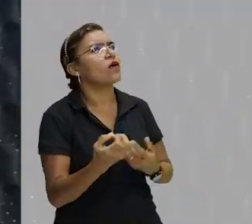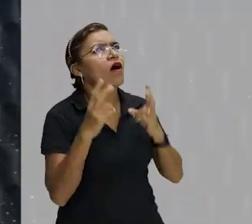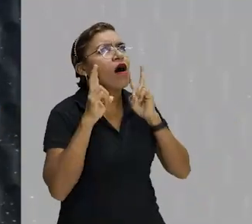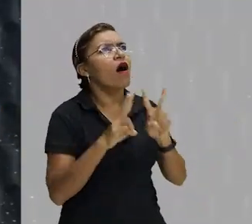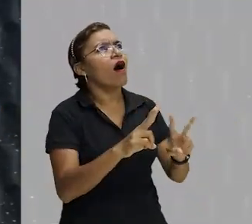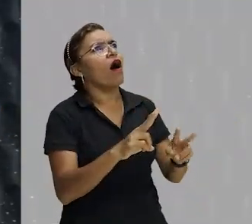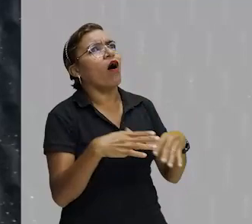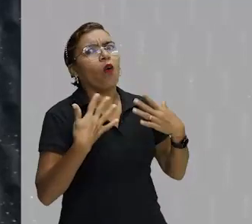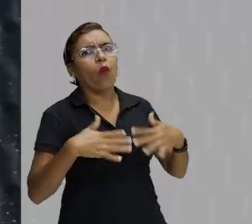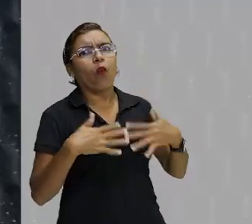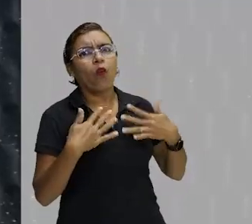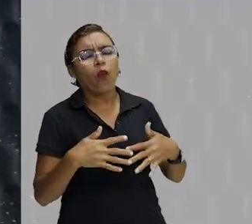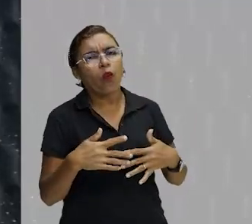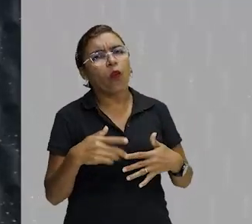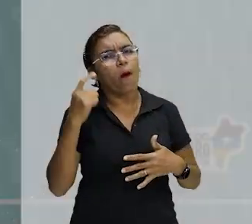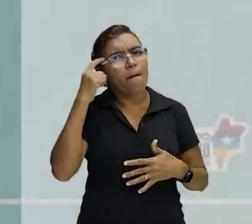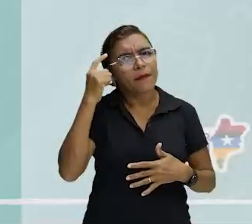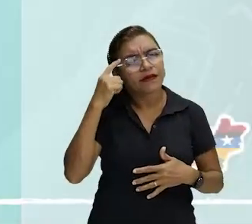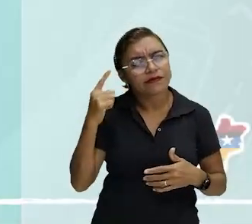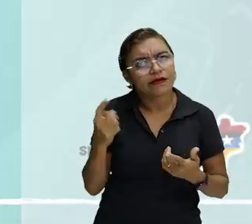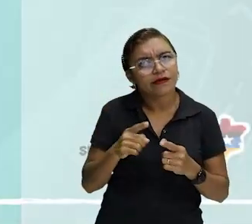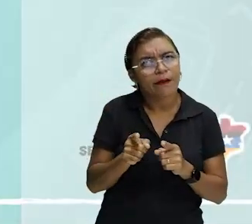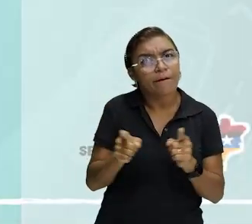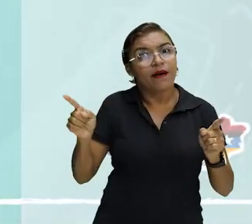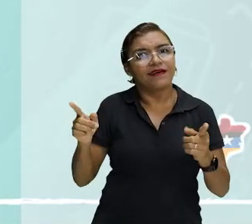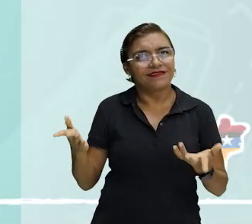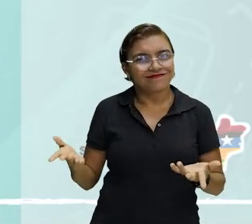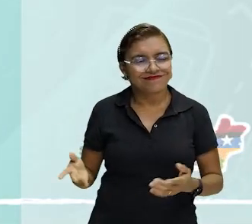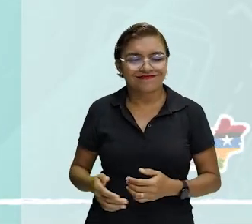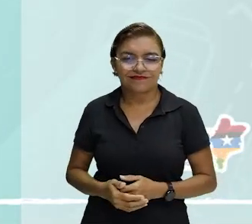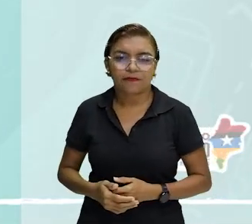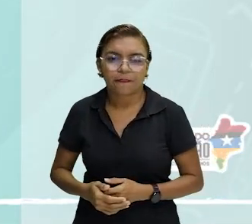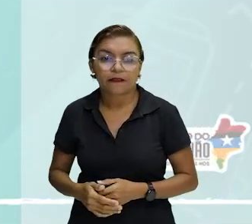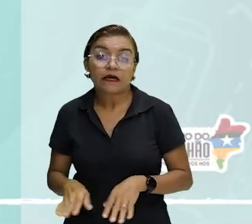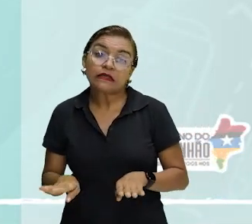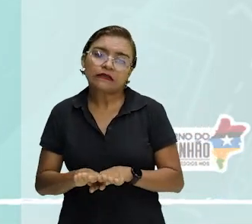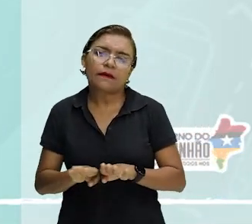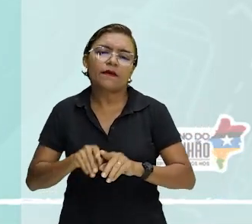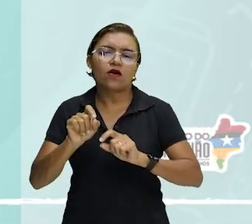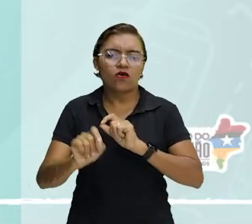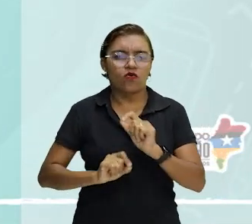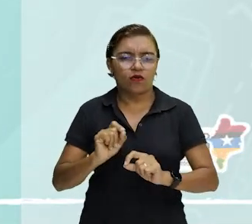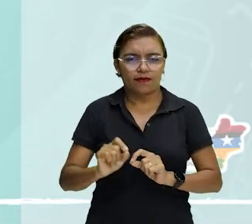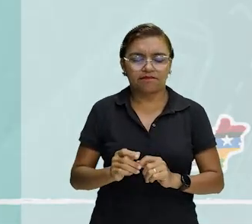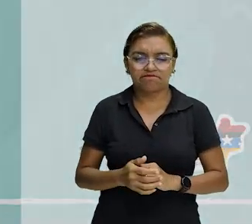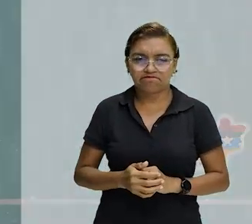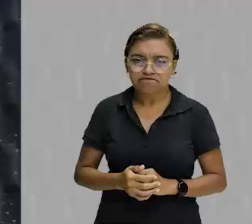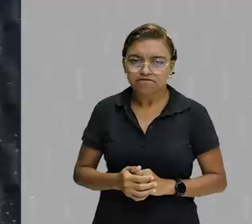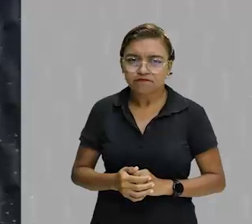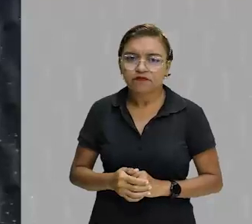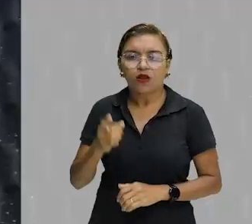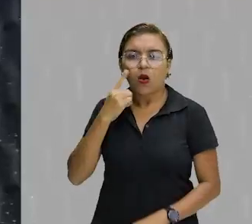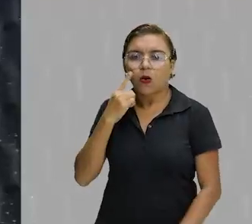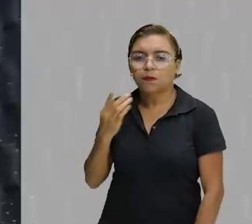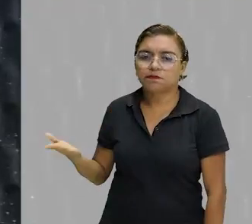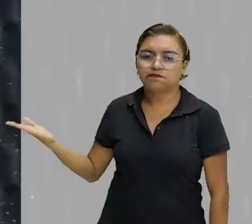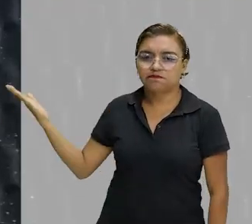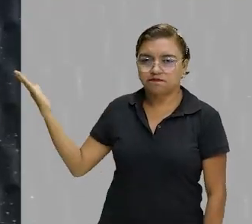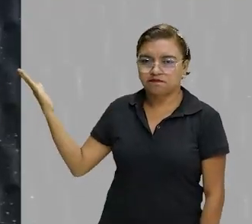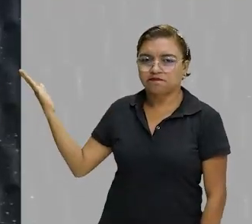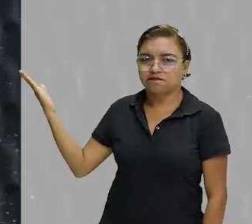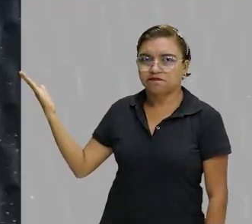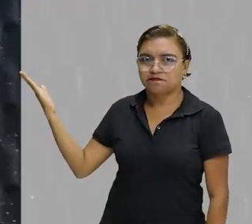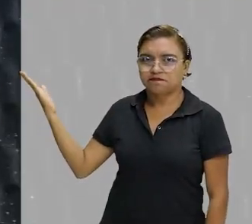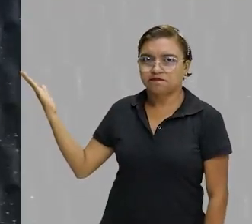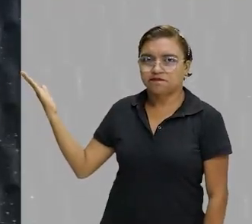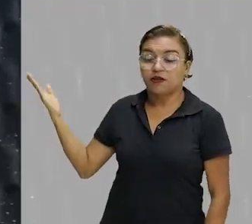feita, como ela foi colocada, chama atenção. Coisas que eu devo levar em consideração na composição. Ritmo, balanço, unidade,